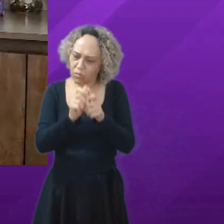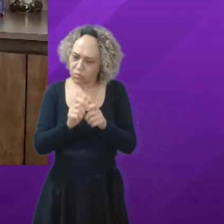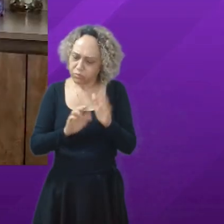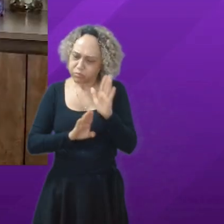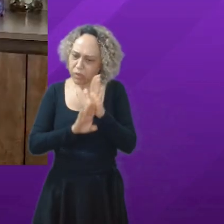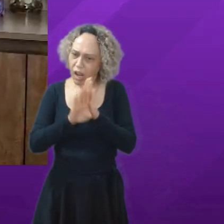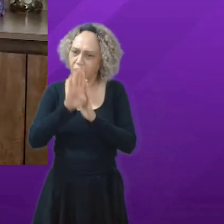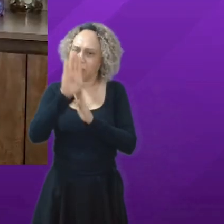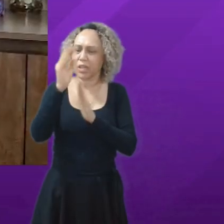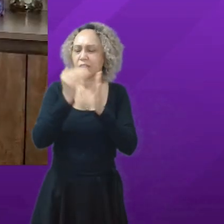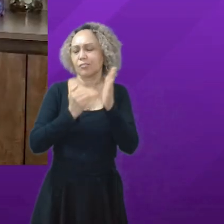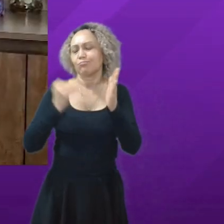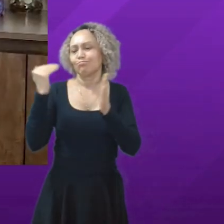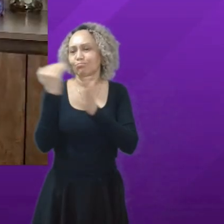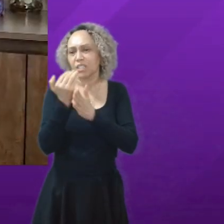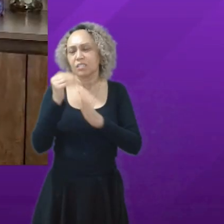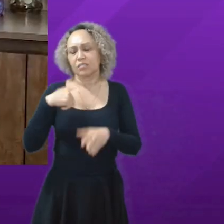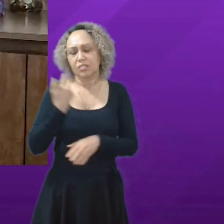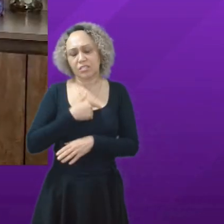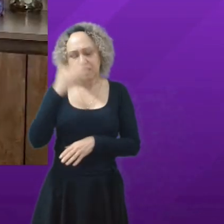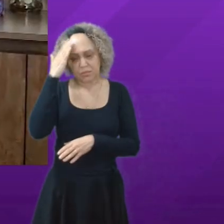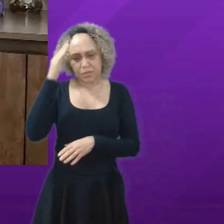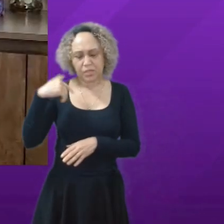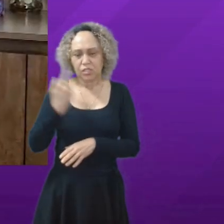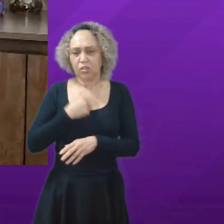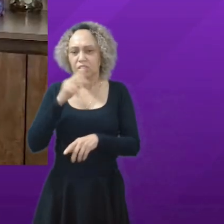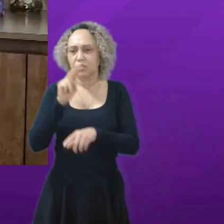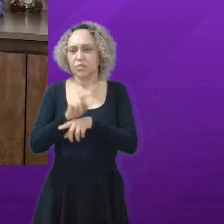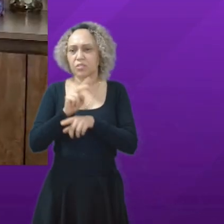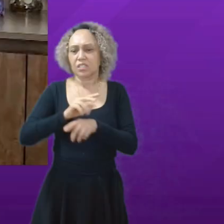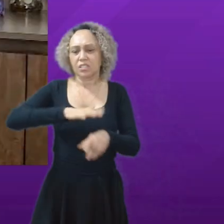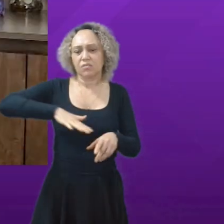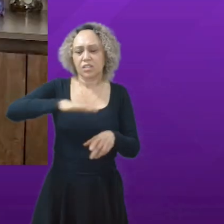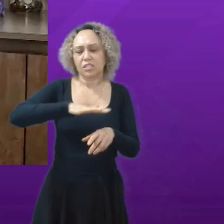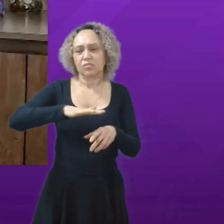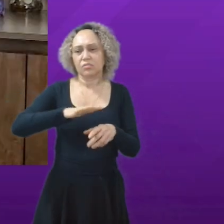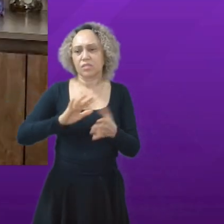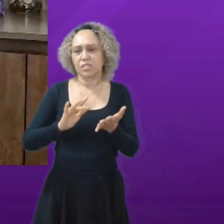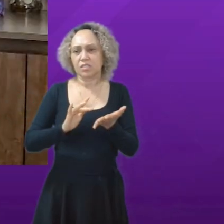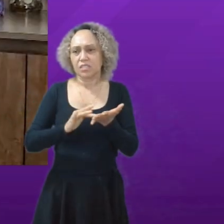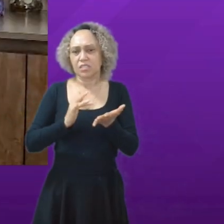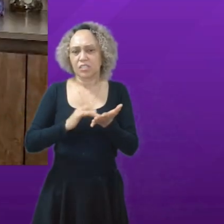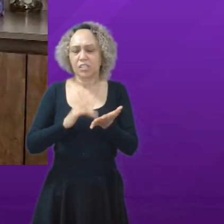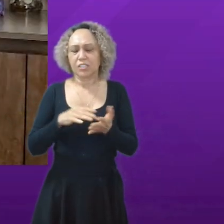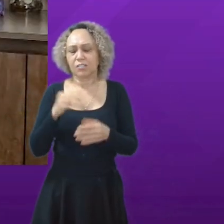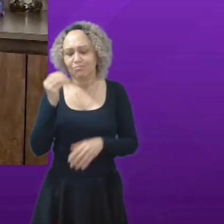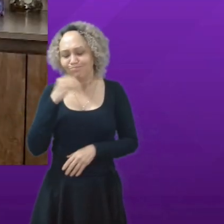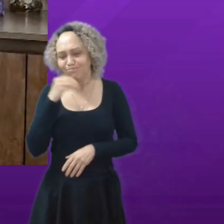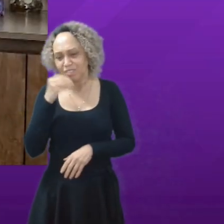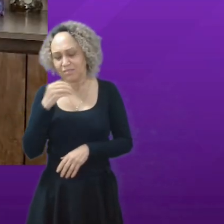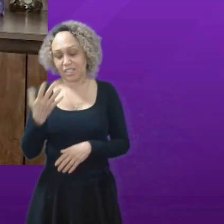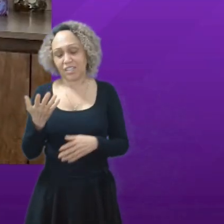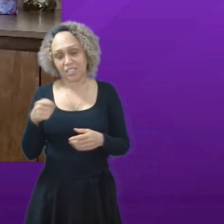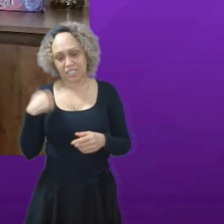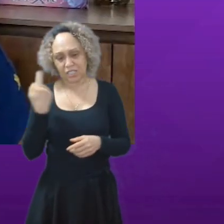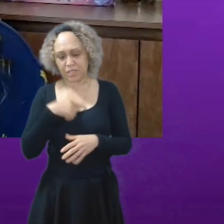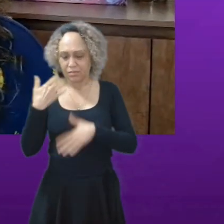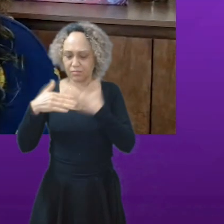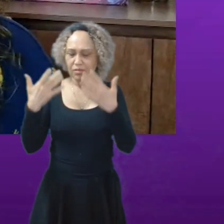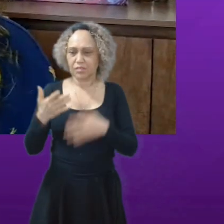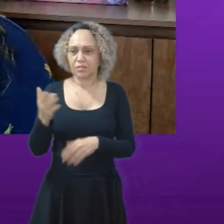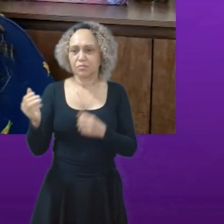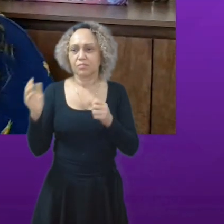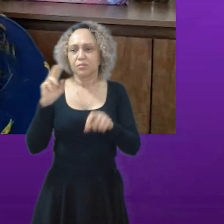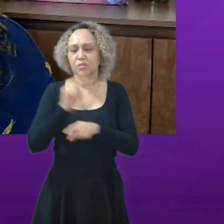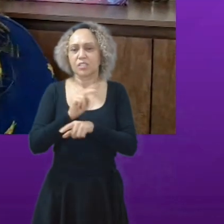digital ainda é frágil. Então a gente precisa caminhar um pouco mais para se proteger ainda mais.